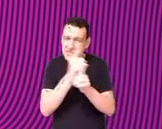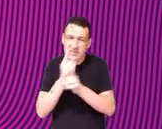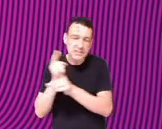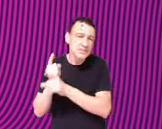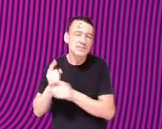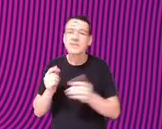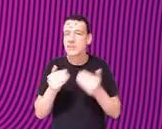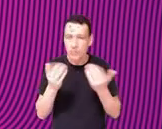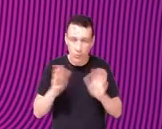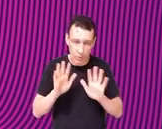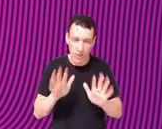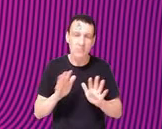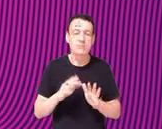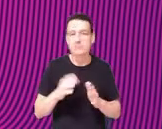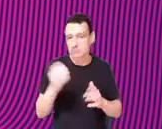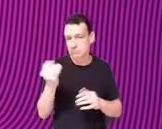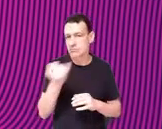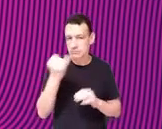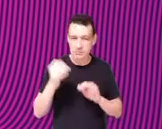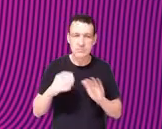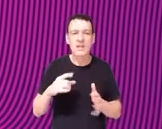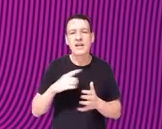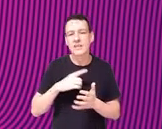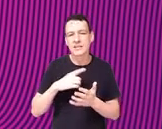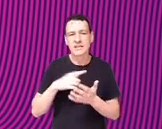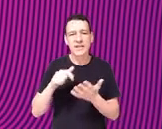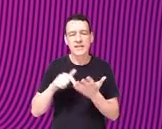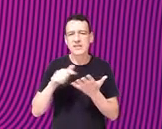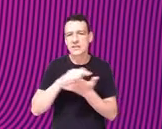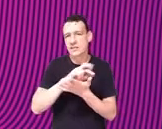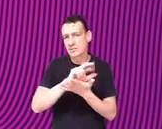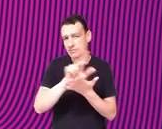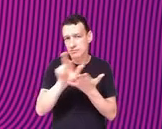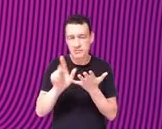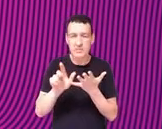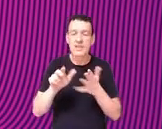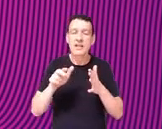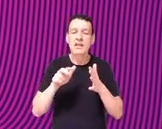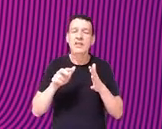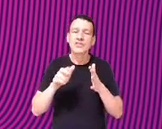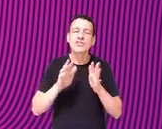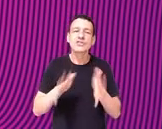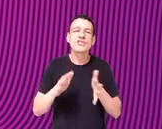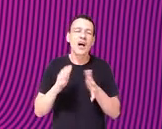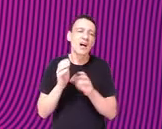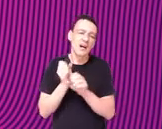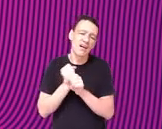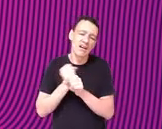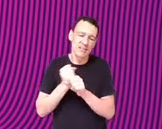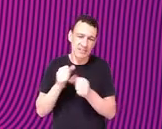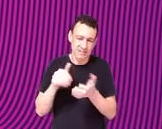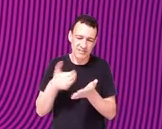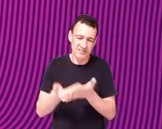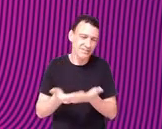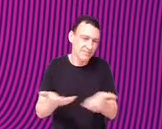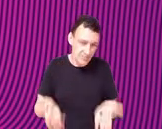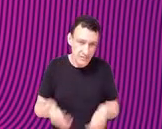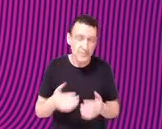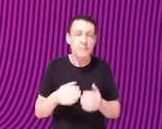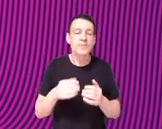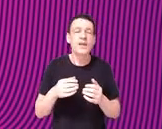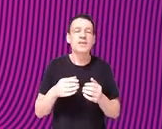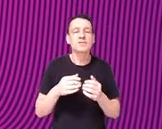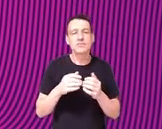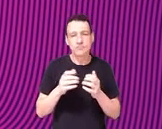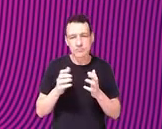um conjunto de roadmaps que têm vindo a ser desenvolvidos ao longo destes últimos anos. Publicámos recentemente